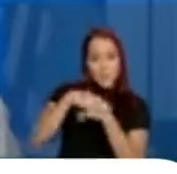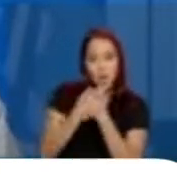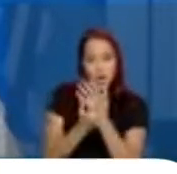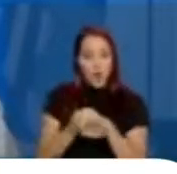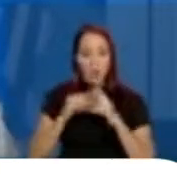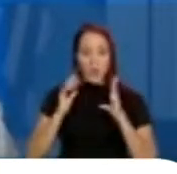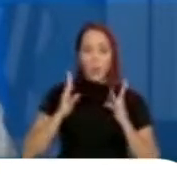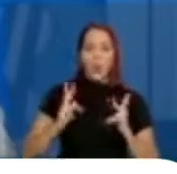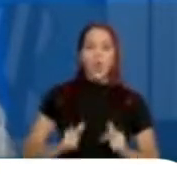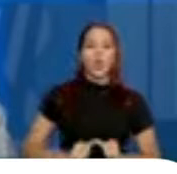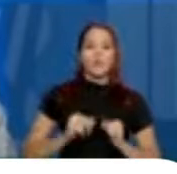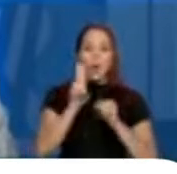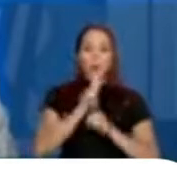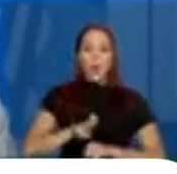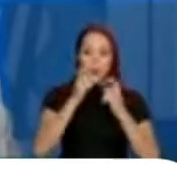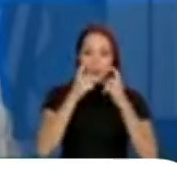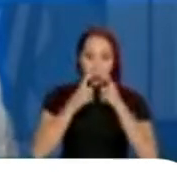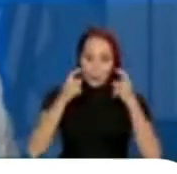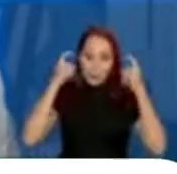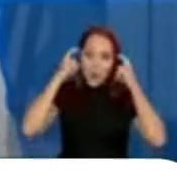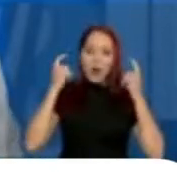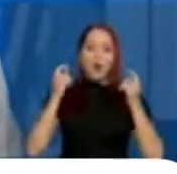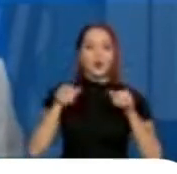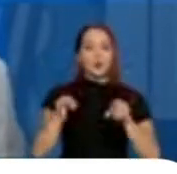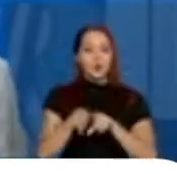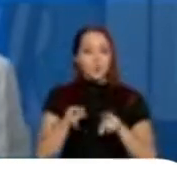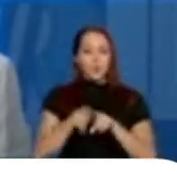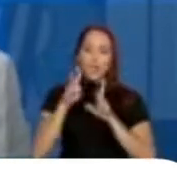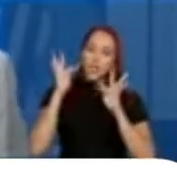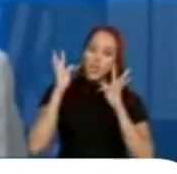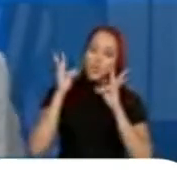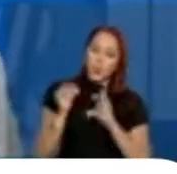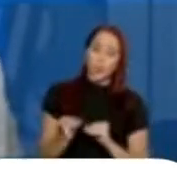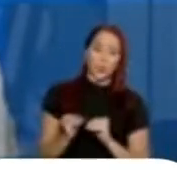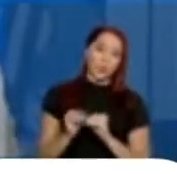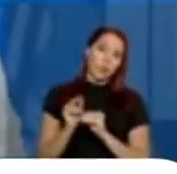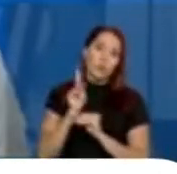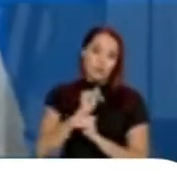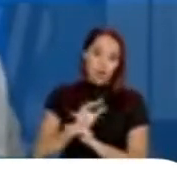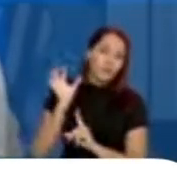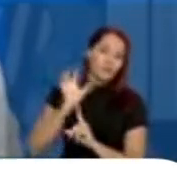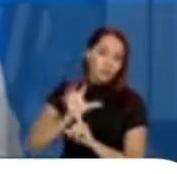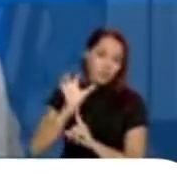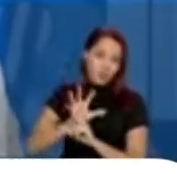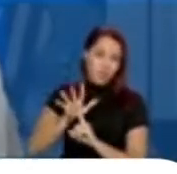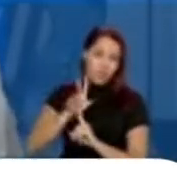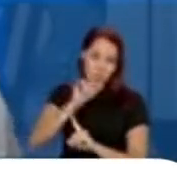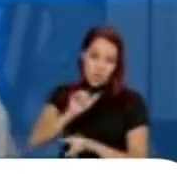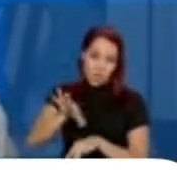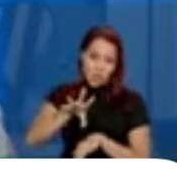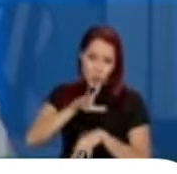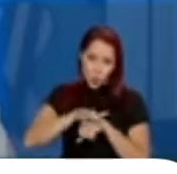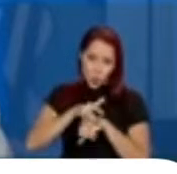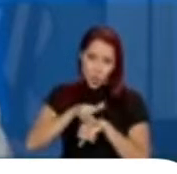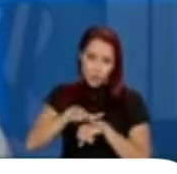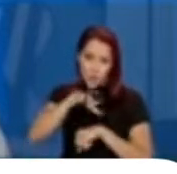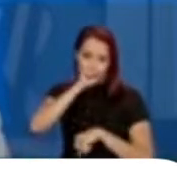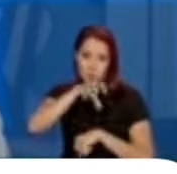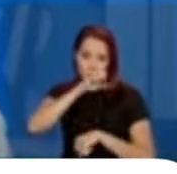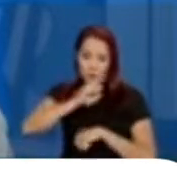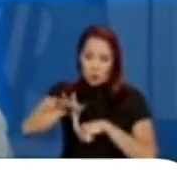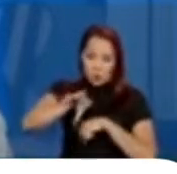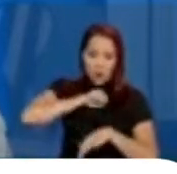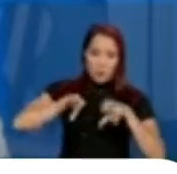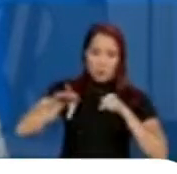mãos, uso de máscaras, a etiqueta respiratória, tudo isso vai impactar na transmissão das doenças respiratórias em